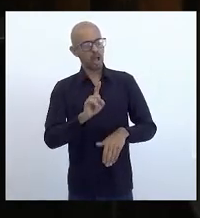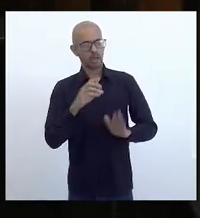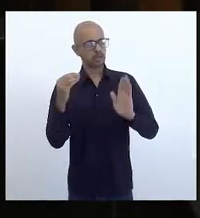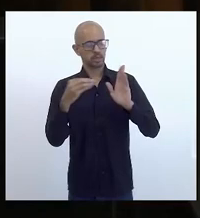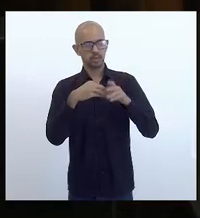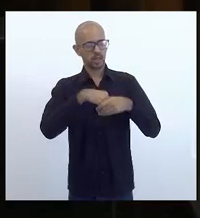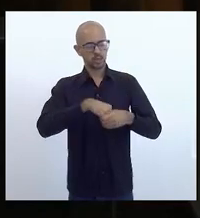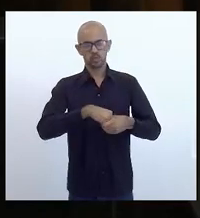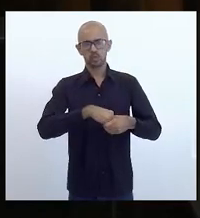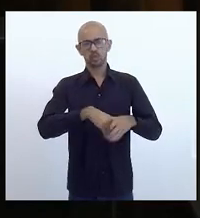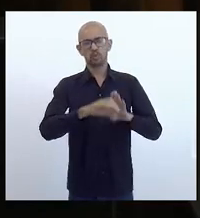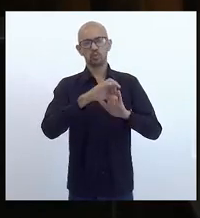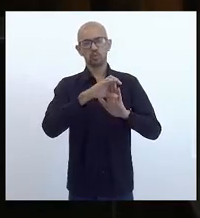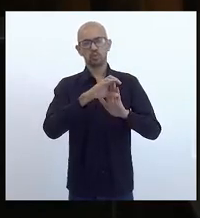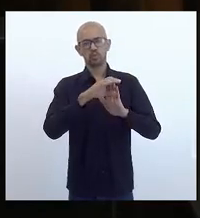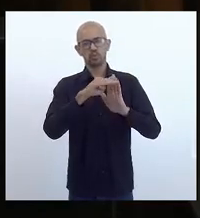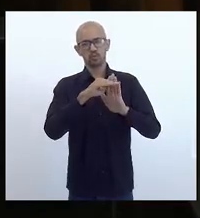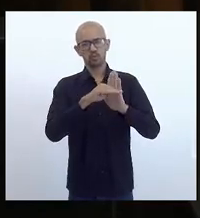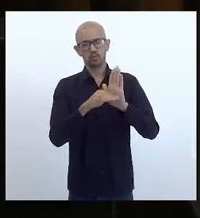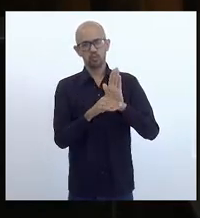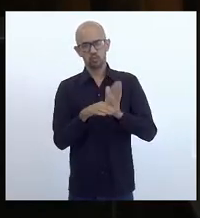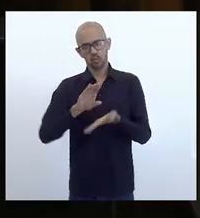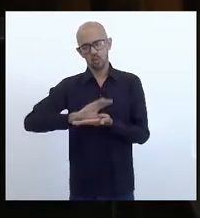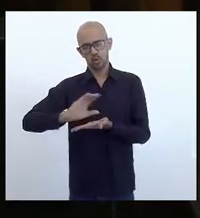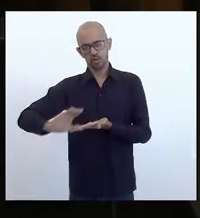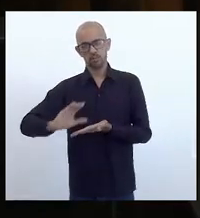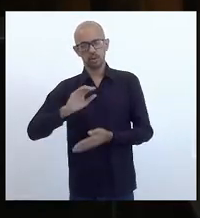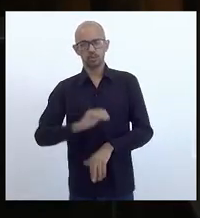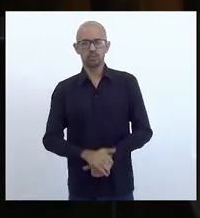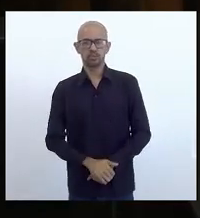E, finalmente, senhora presidente,